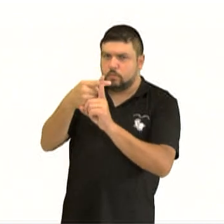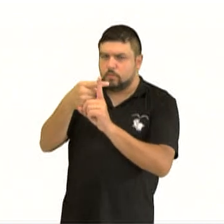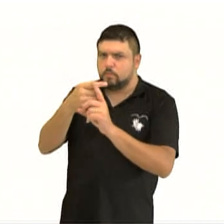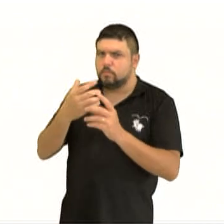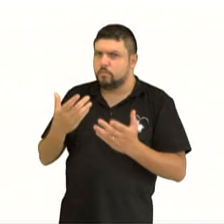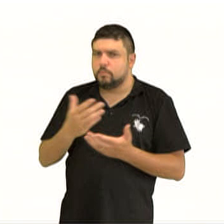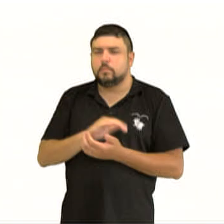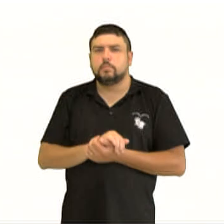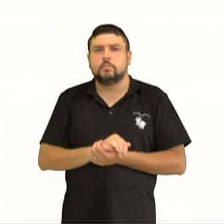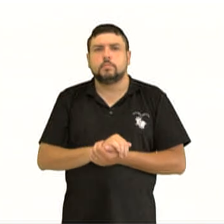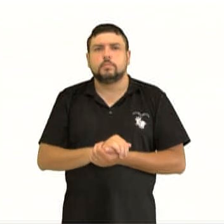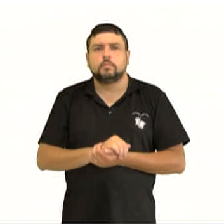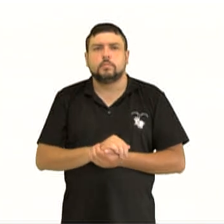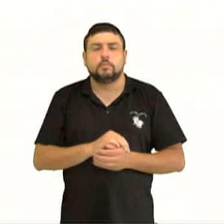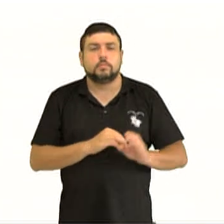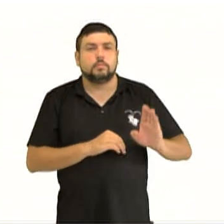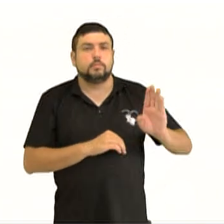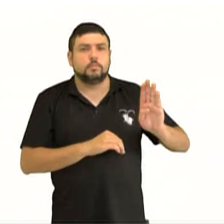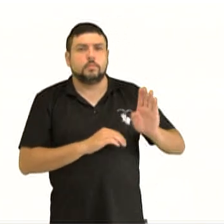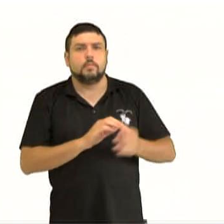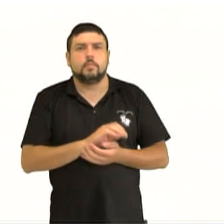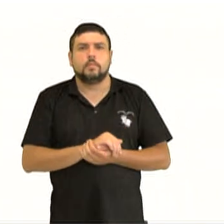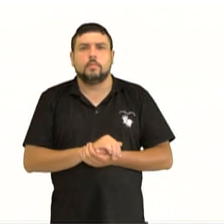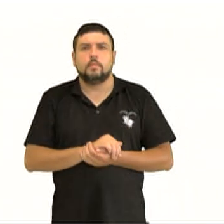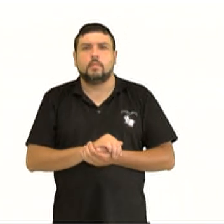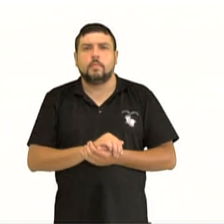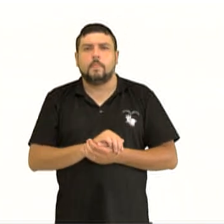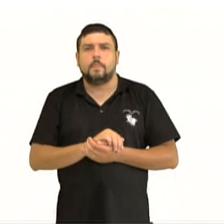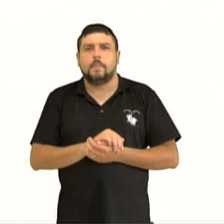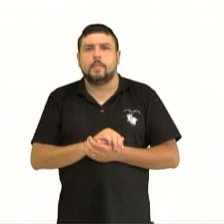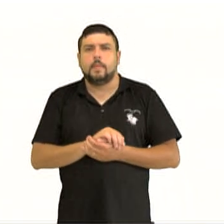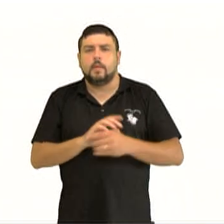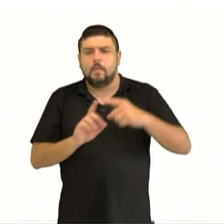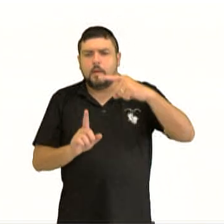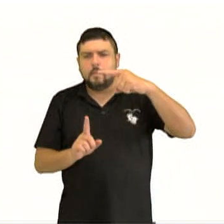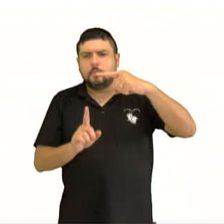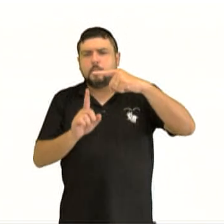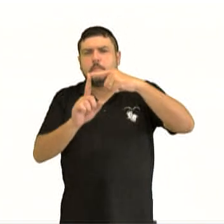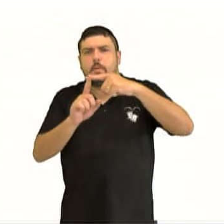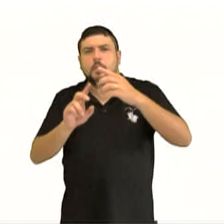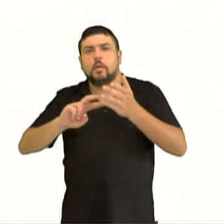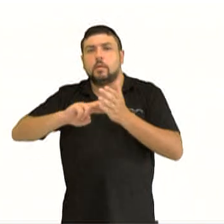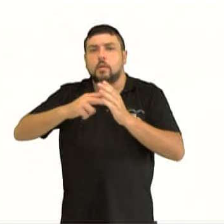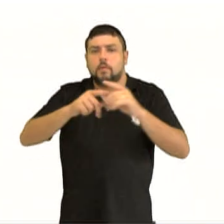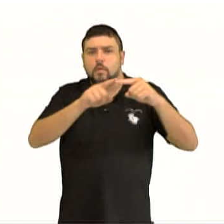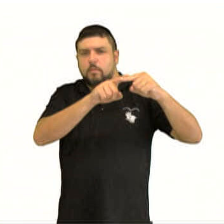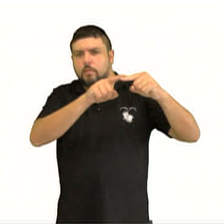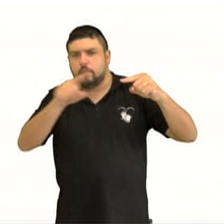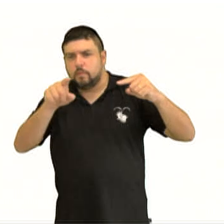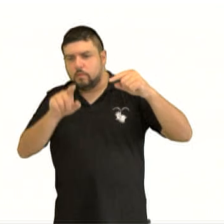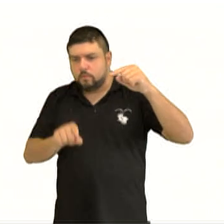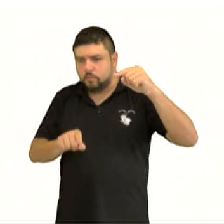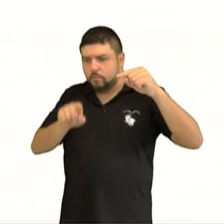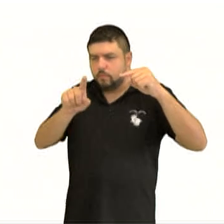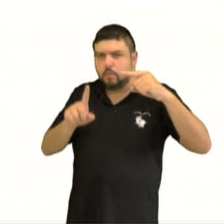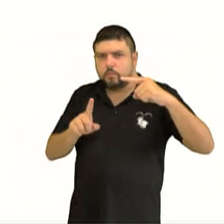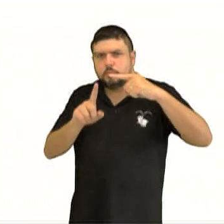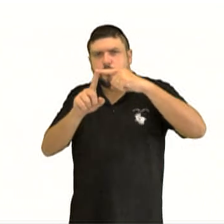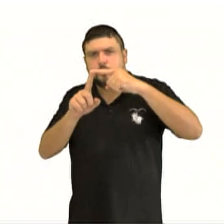atenção. Segunda, o ponto de interseção significa quando duas retas se encontram? Você acabou de ver.